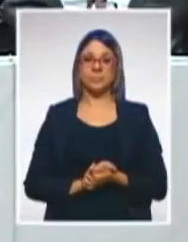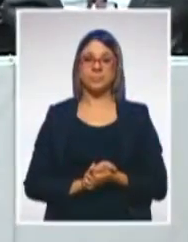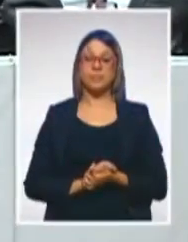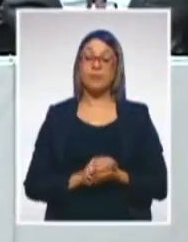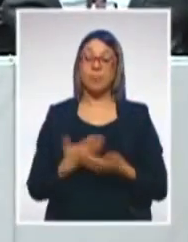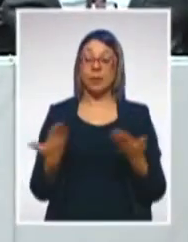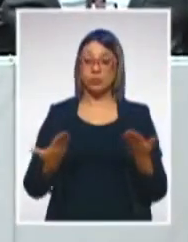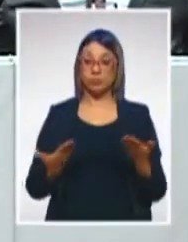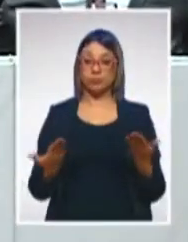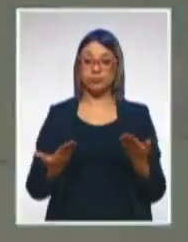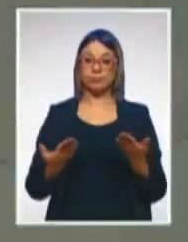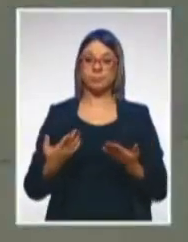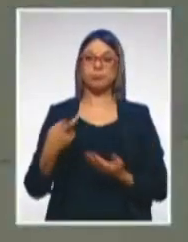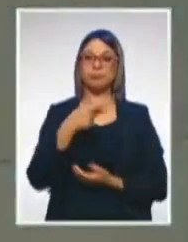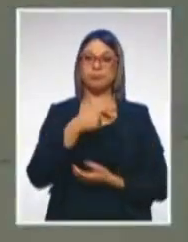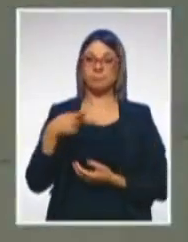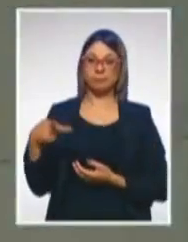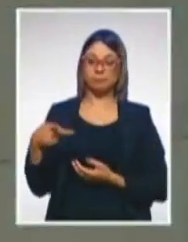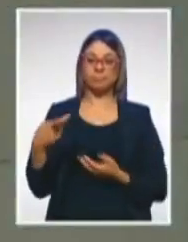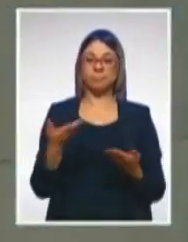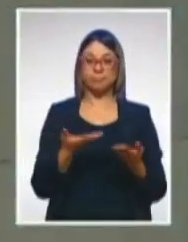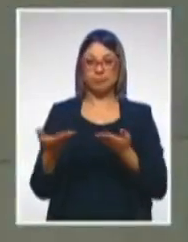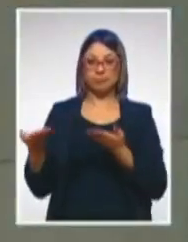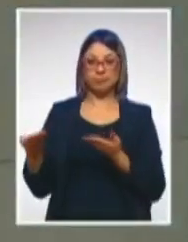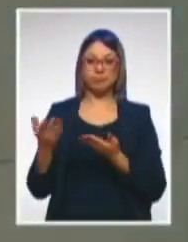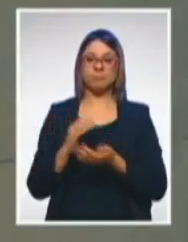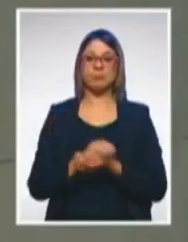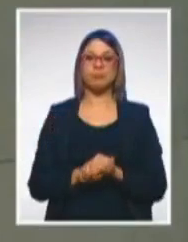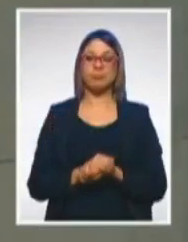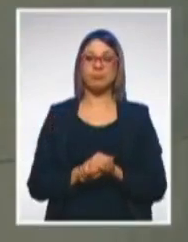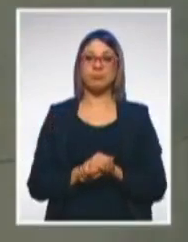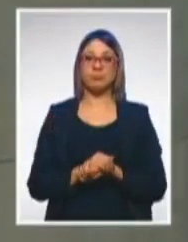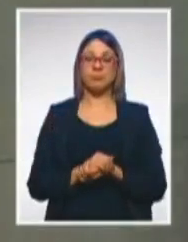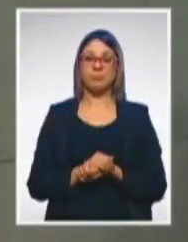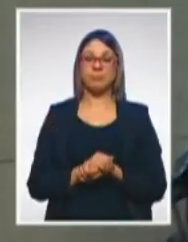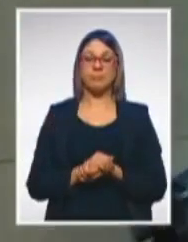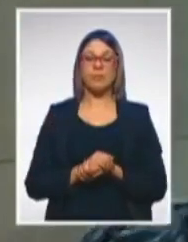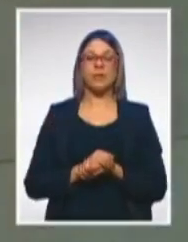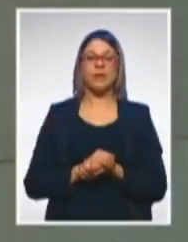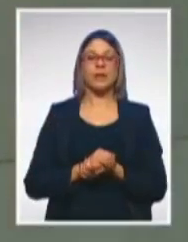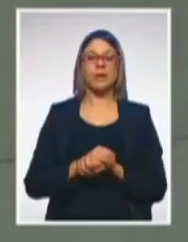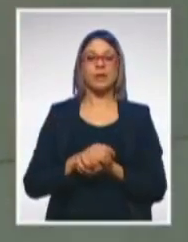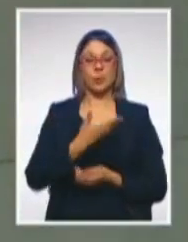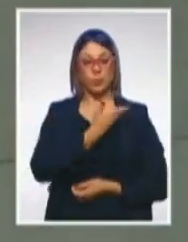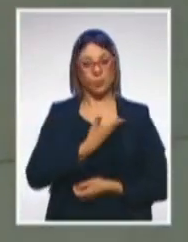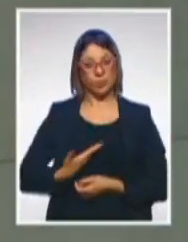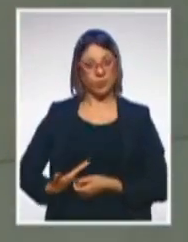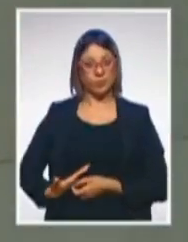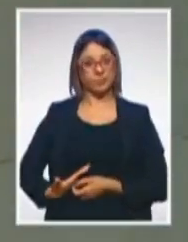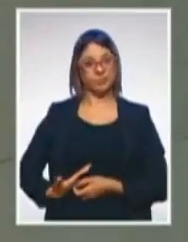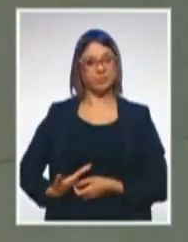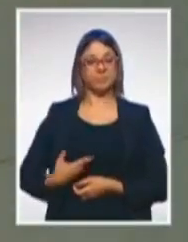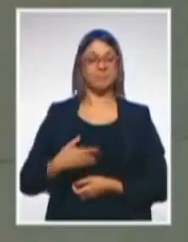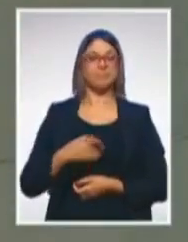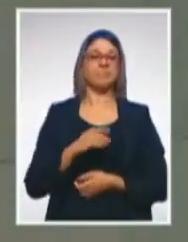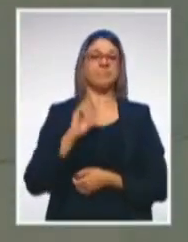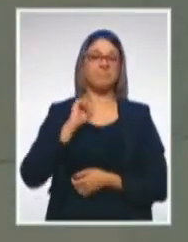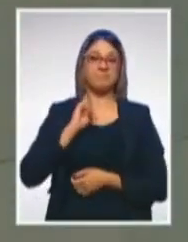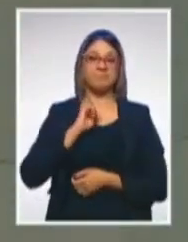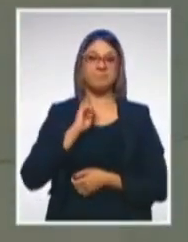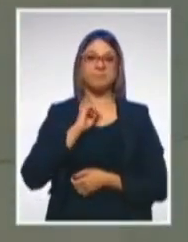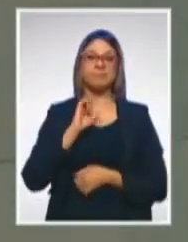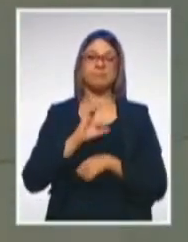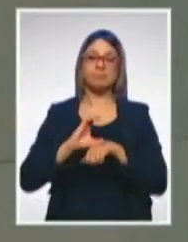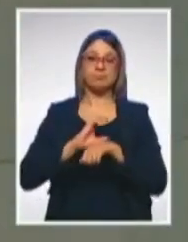Neste momento, a presidência passa as mãos do excelentíssimo senhor Romeu Zema Neto, governador do Estado de Minas Gerais, a Constituição